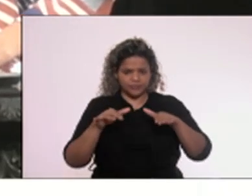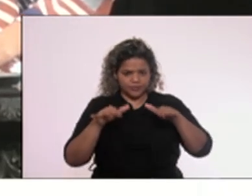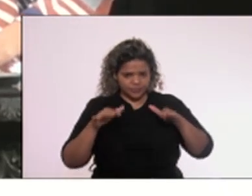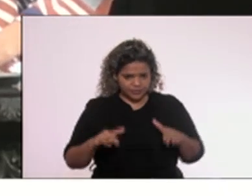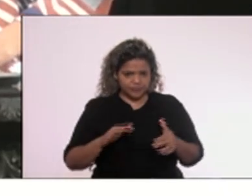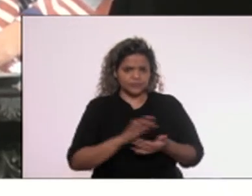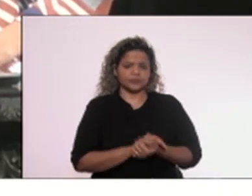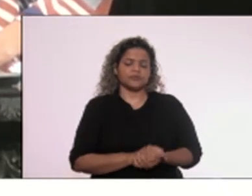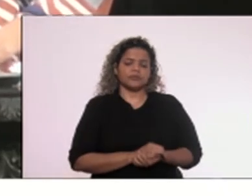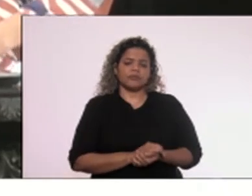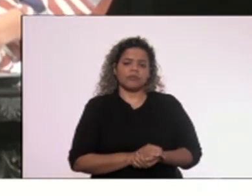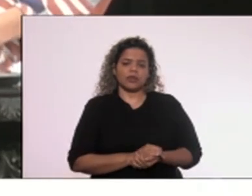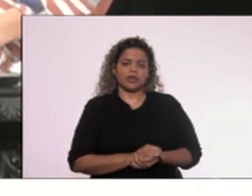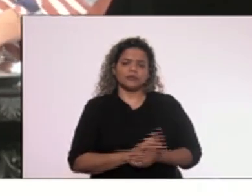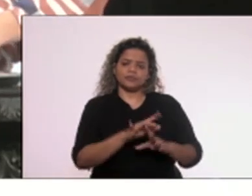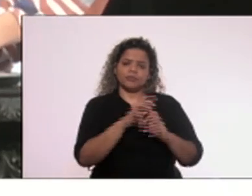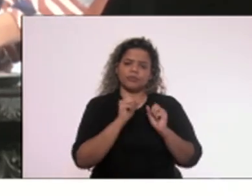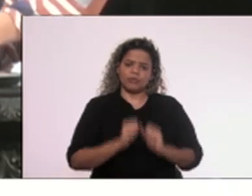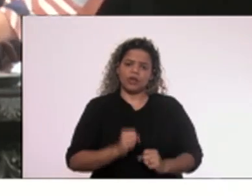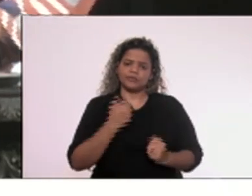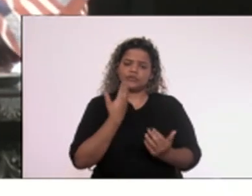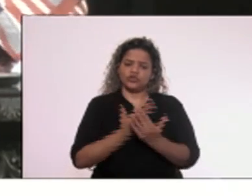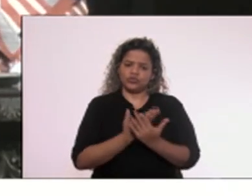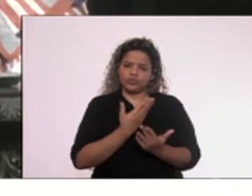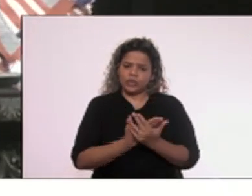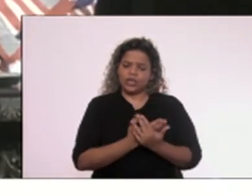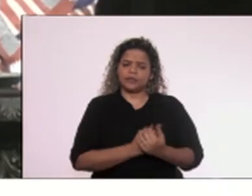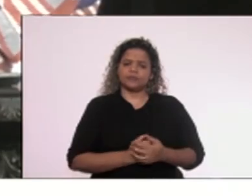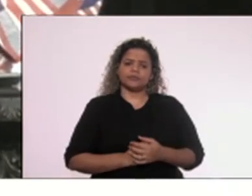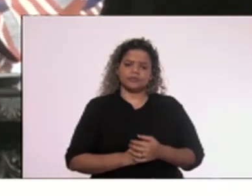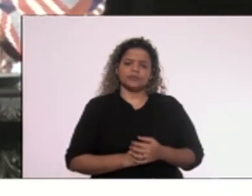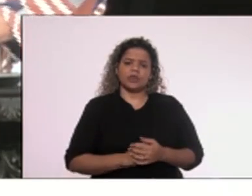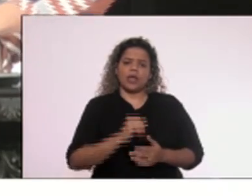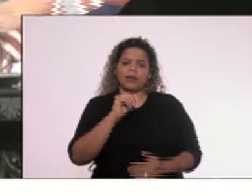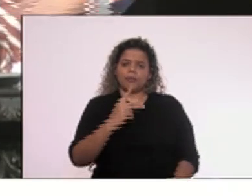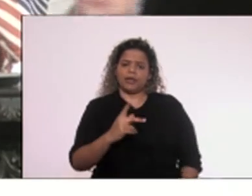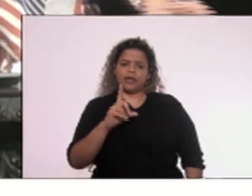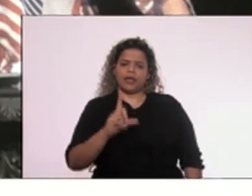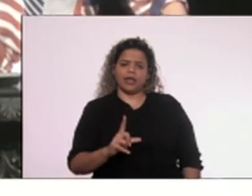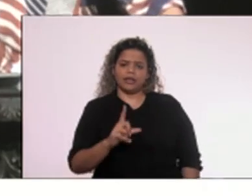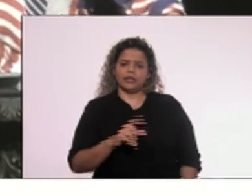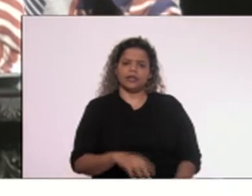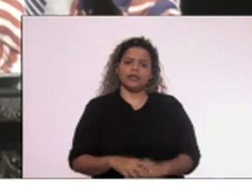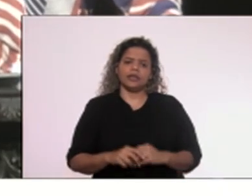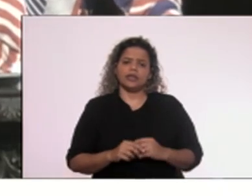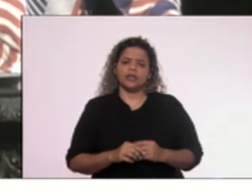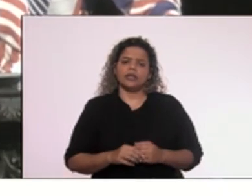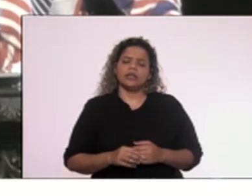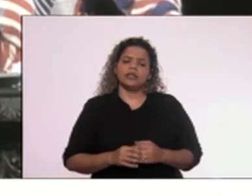parlamentares que possam estudar o PL